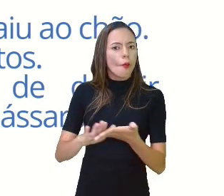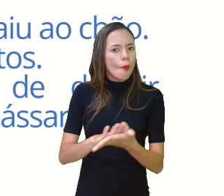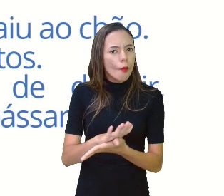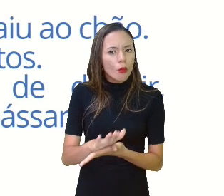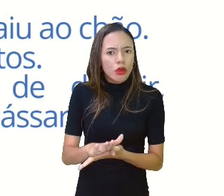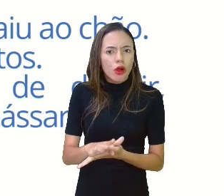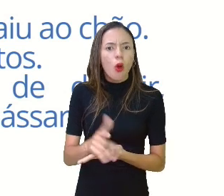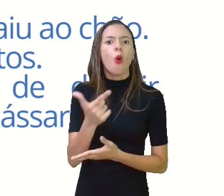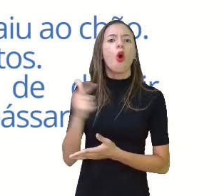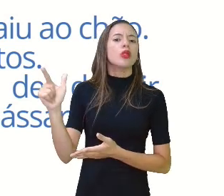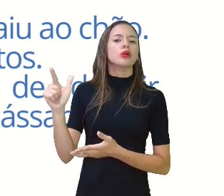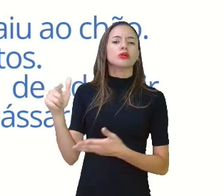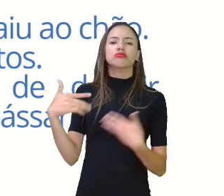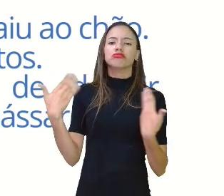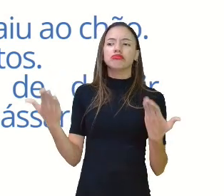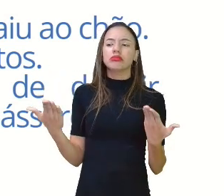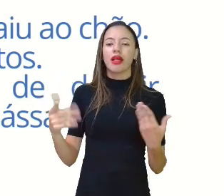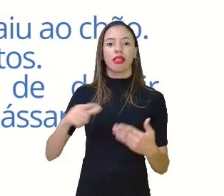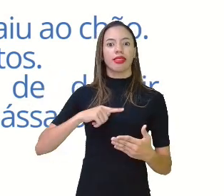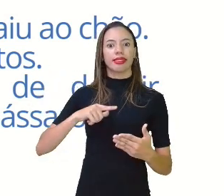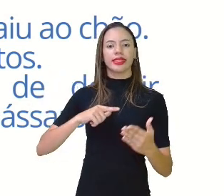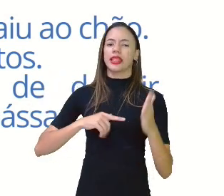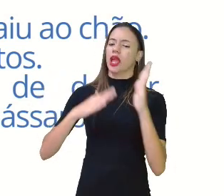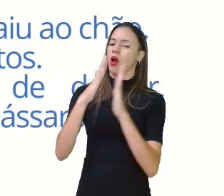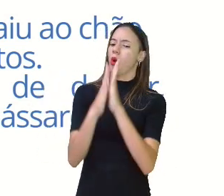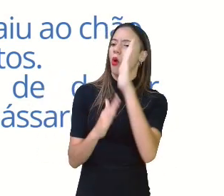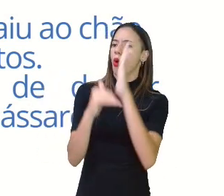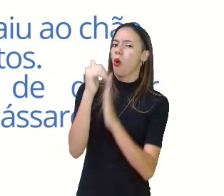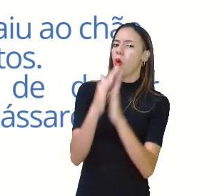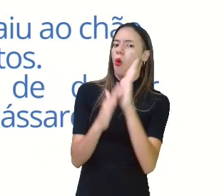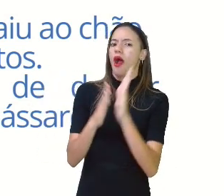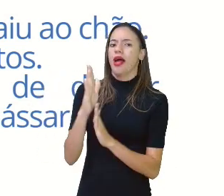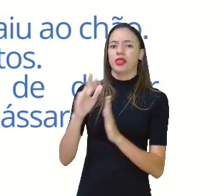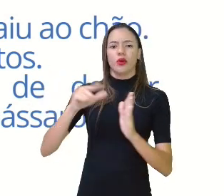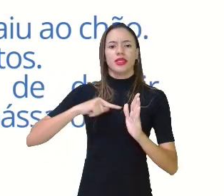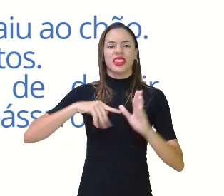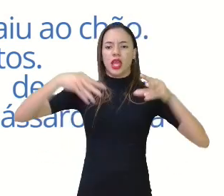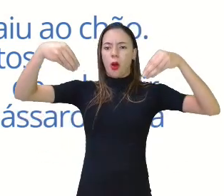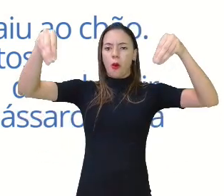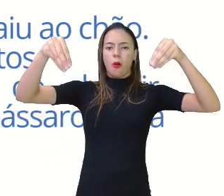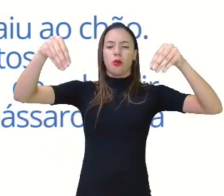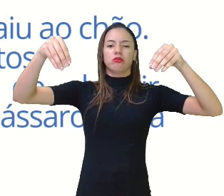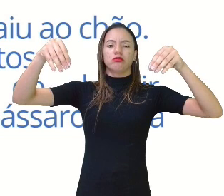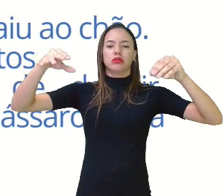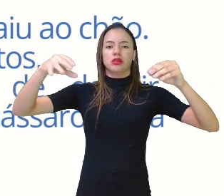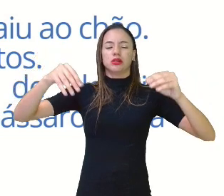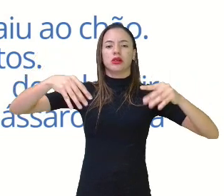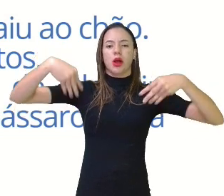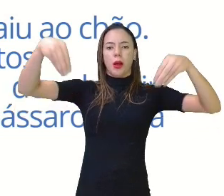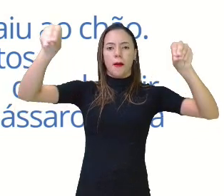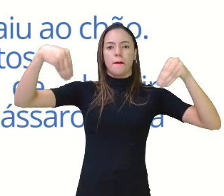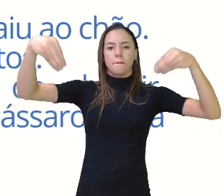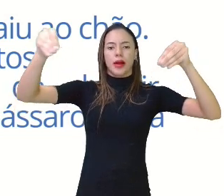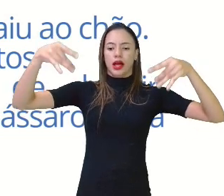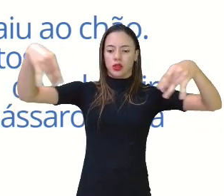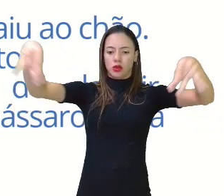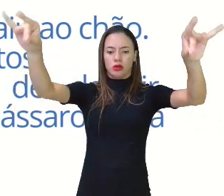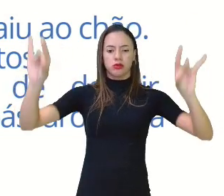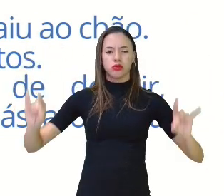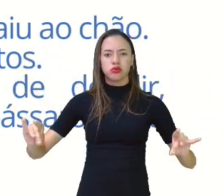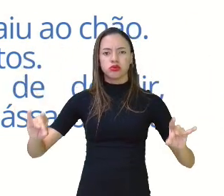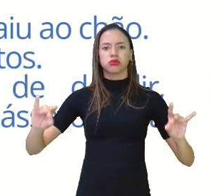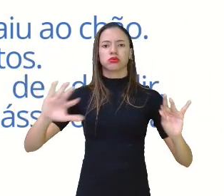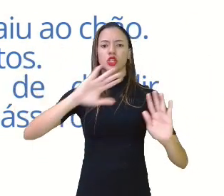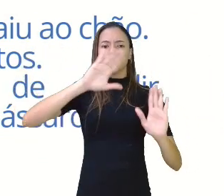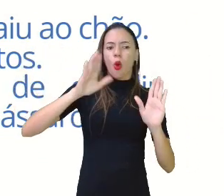nadinha. Tinha um quadro lá num canto, coberto com uma cortina, e todo mundo dizia, mas o que é que